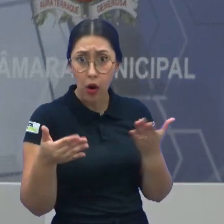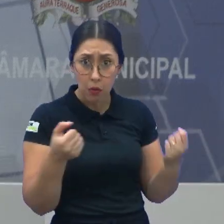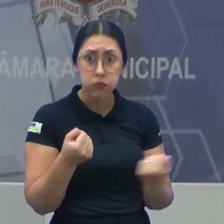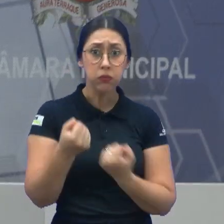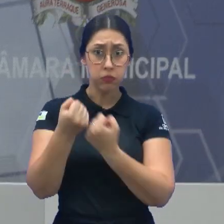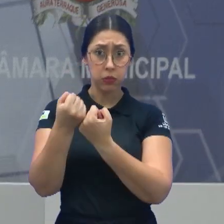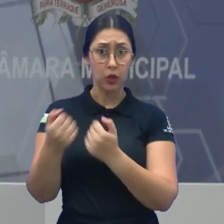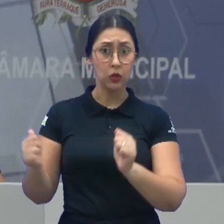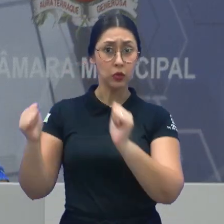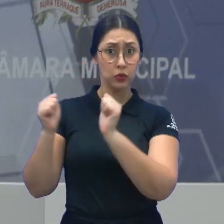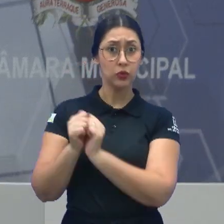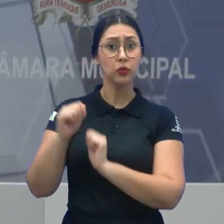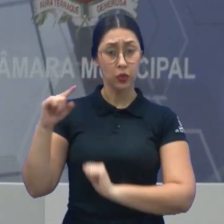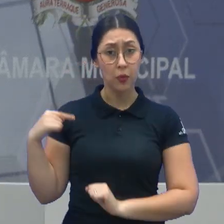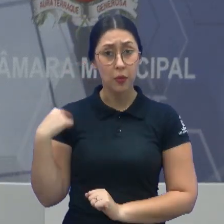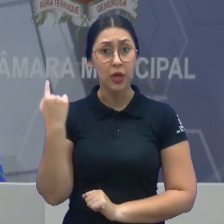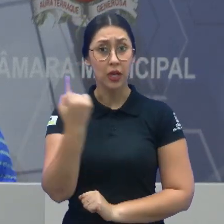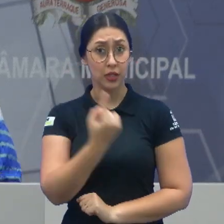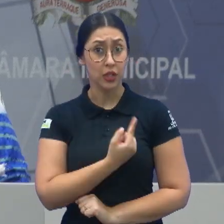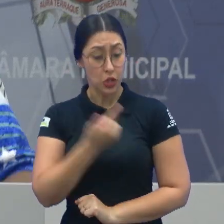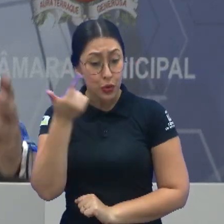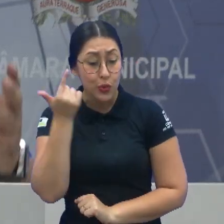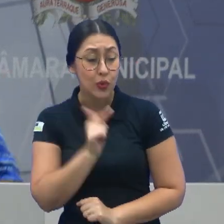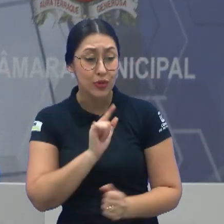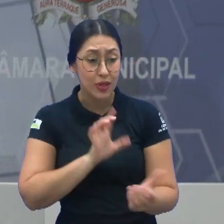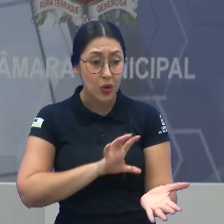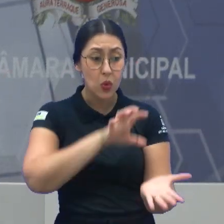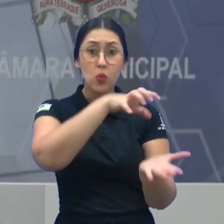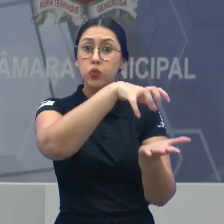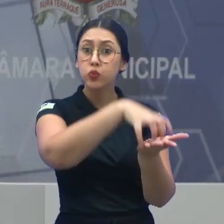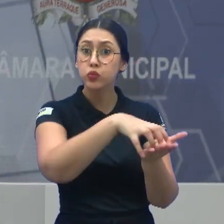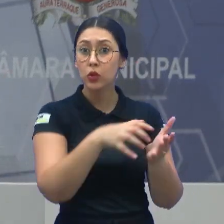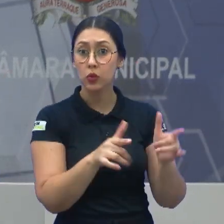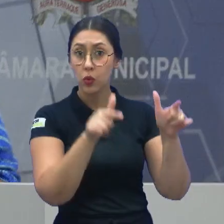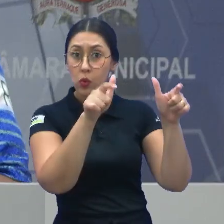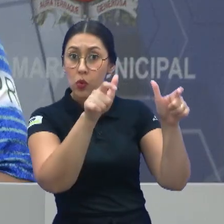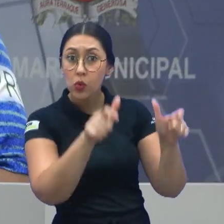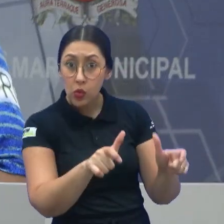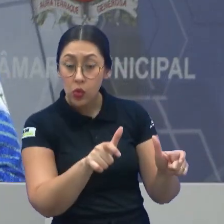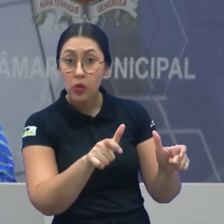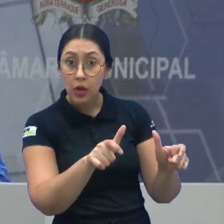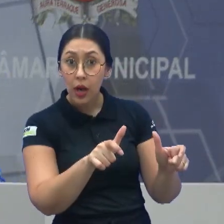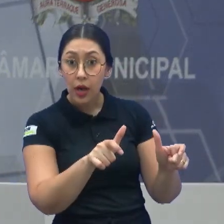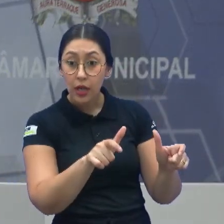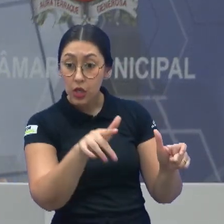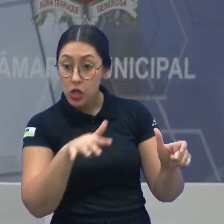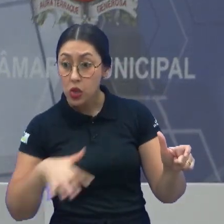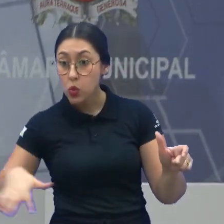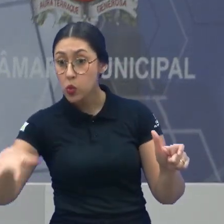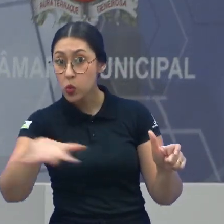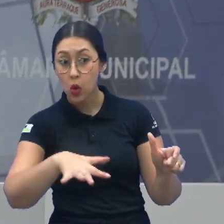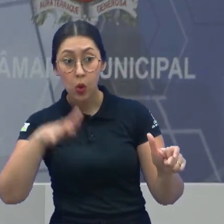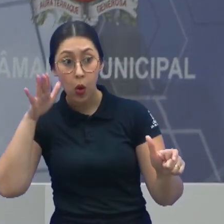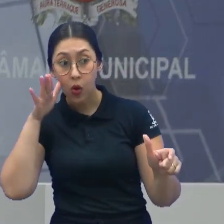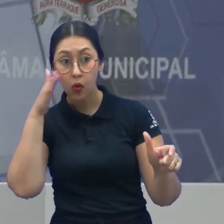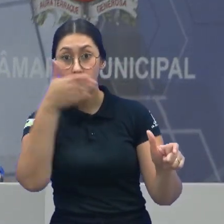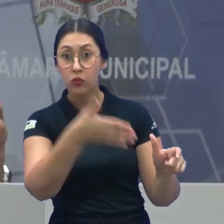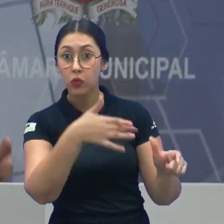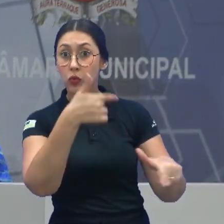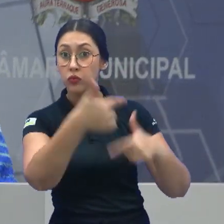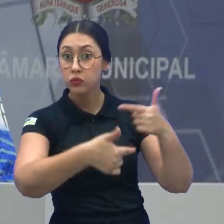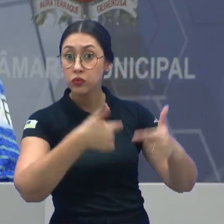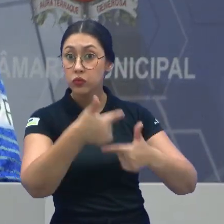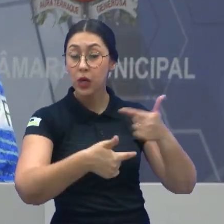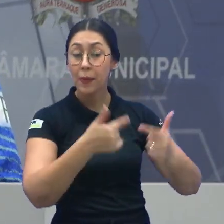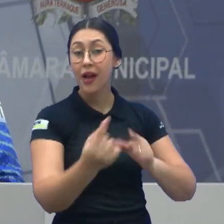que a gente possa, de fato, ter um centro, um local onde a gente possa centralizar os serviços,